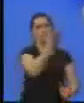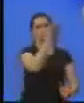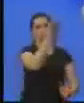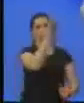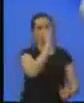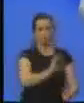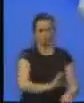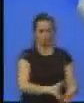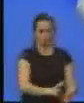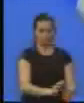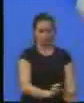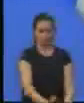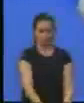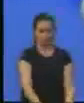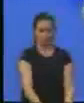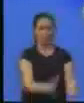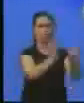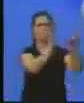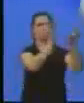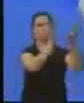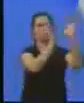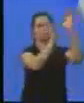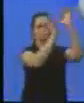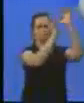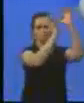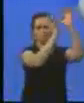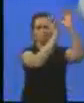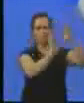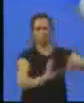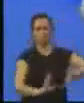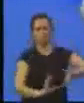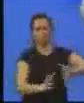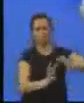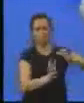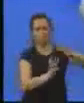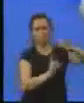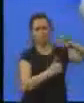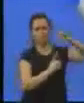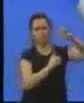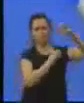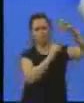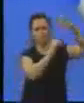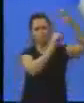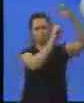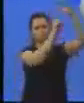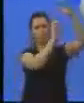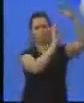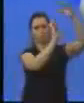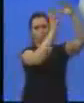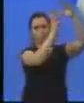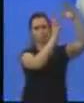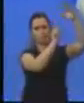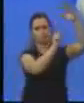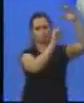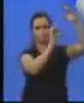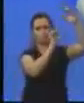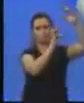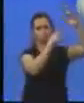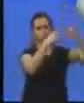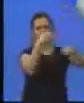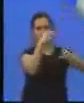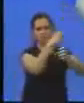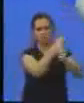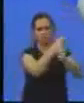do solo. Então, eu estou no solo, jogo a bola para cima. A altura dela é dada pela função s de t igual